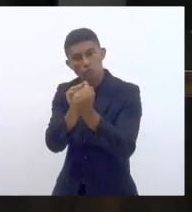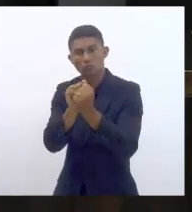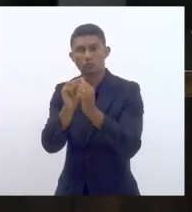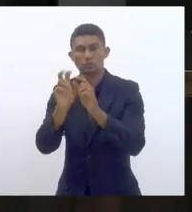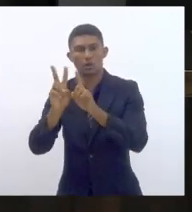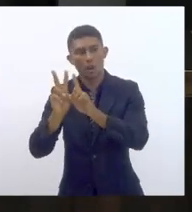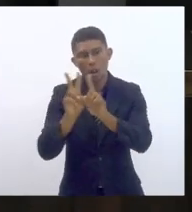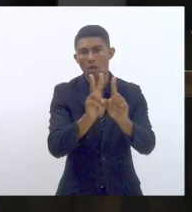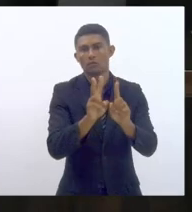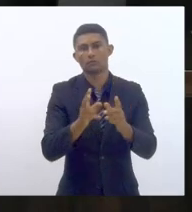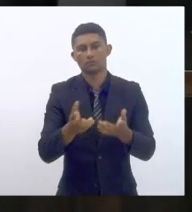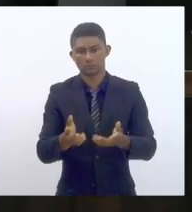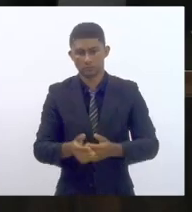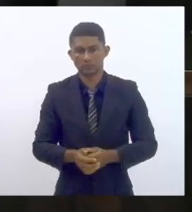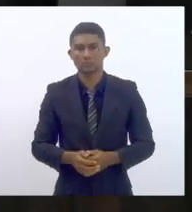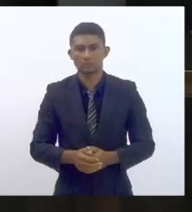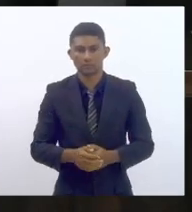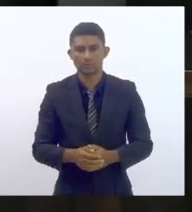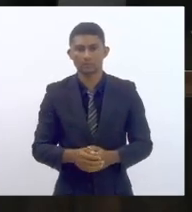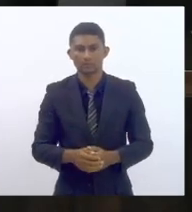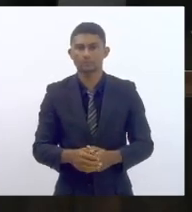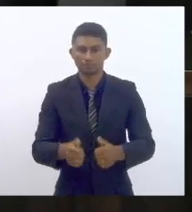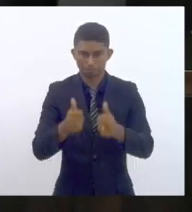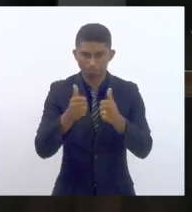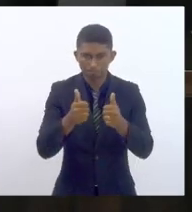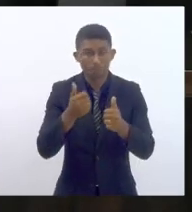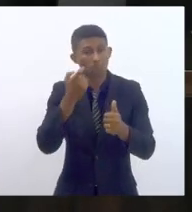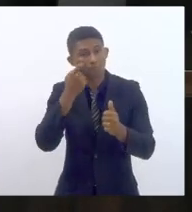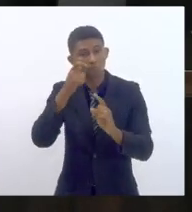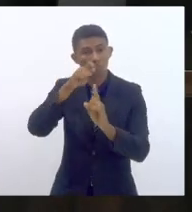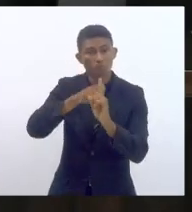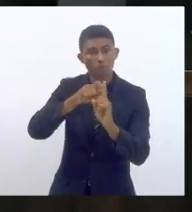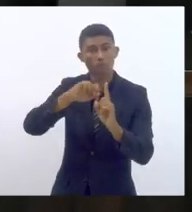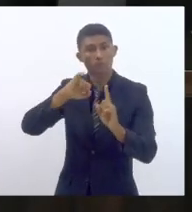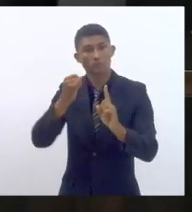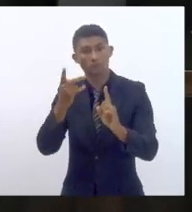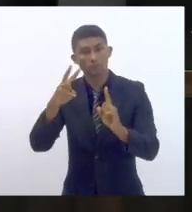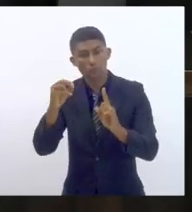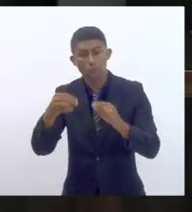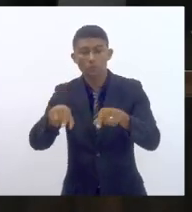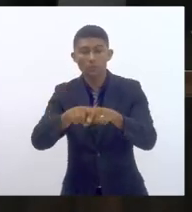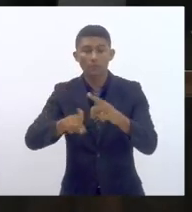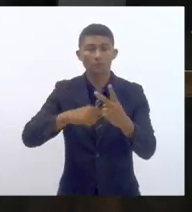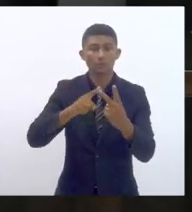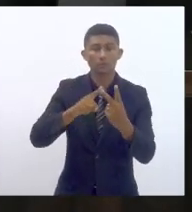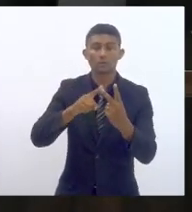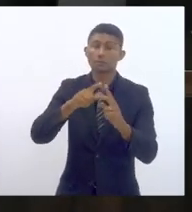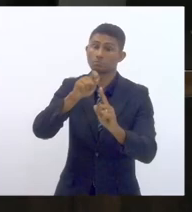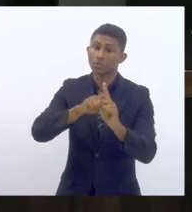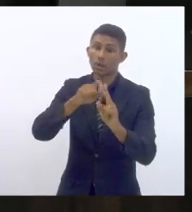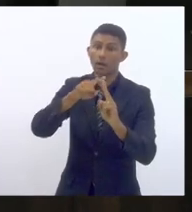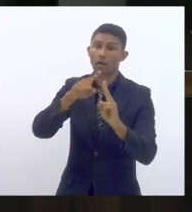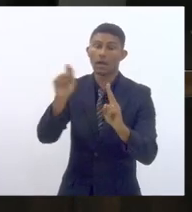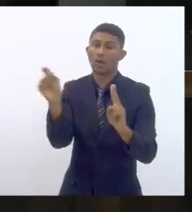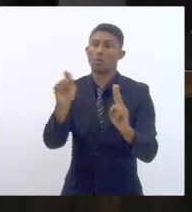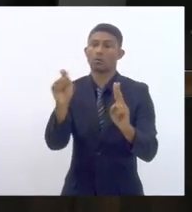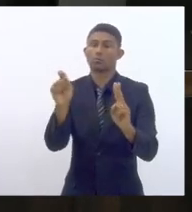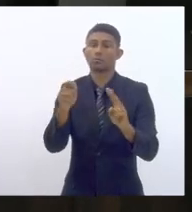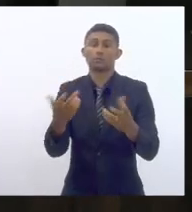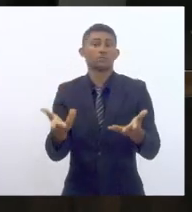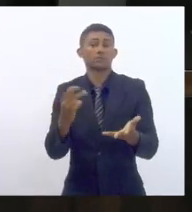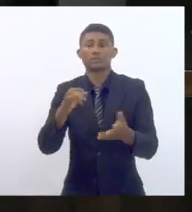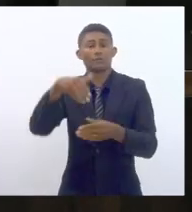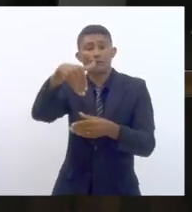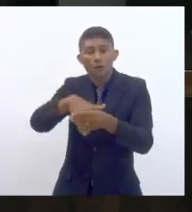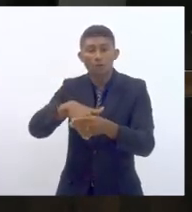Tá ok. Então, vamos negociar julho e agosto para que a gente chegue a um bom termo. Tá bom? Não adianta teimar, botar para votar e perder, que